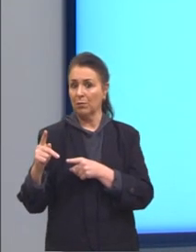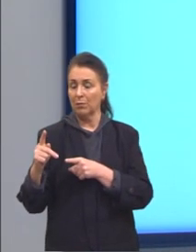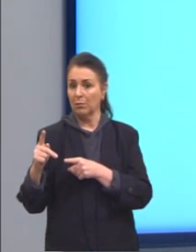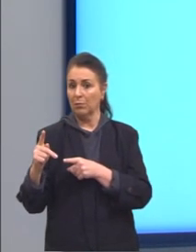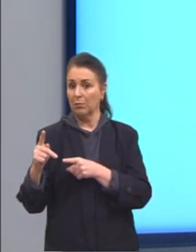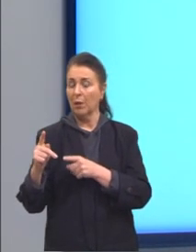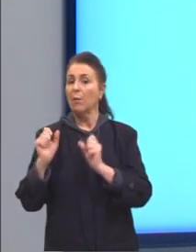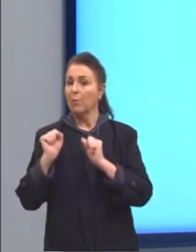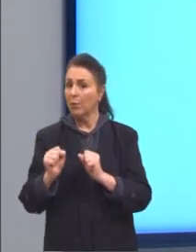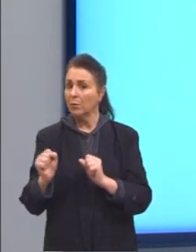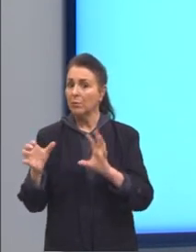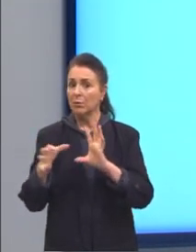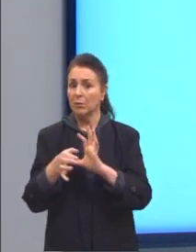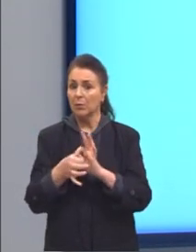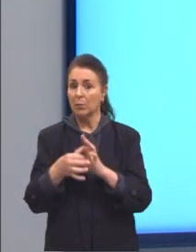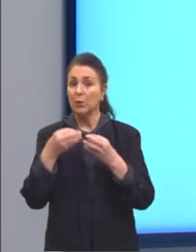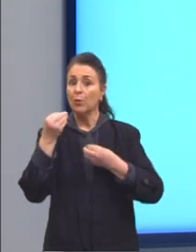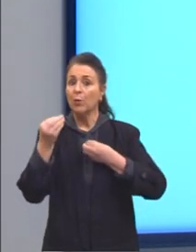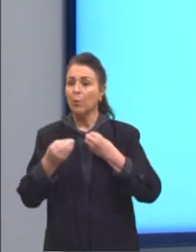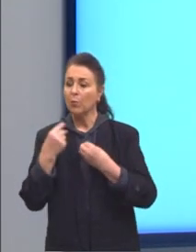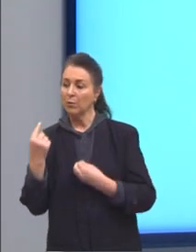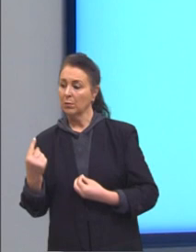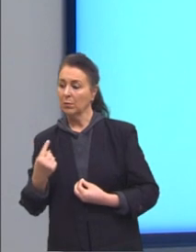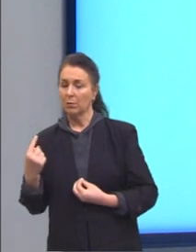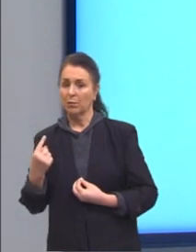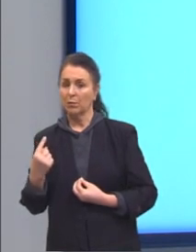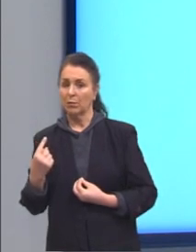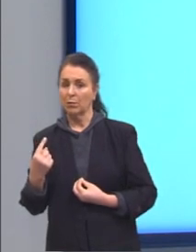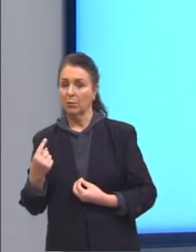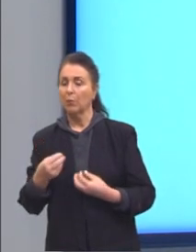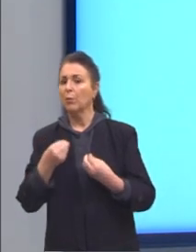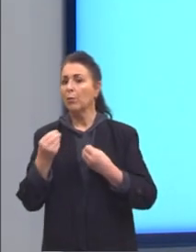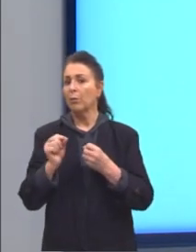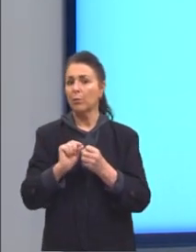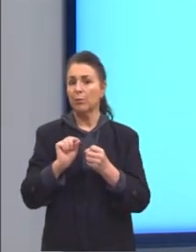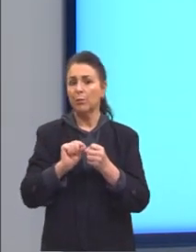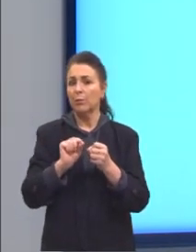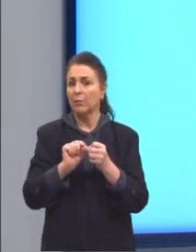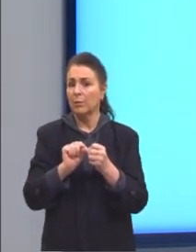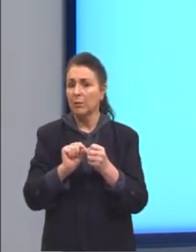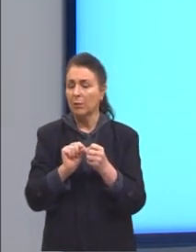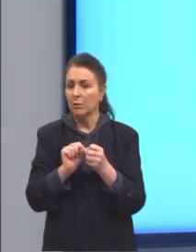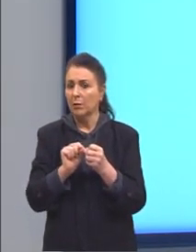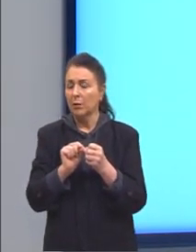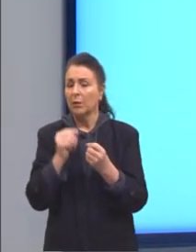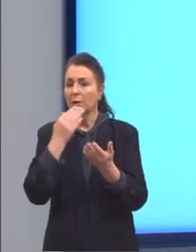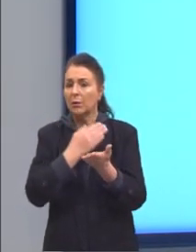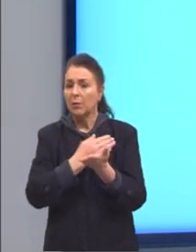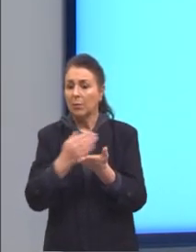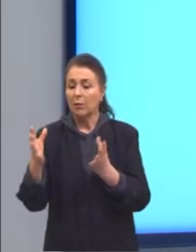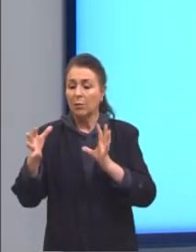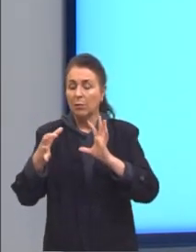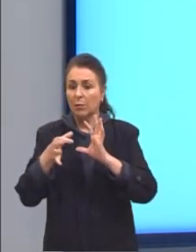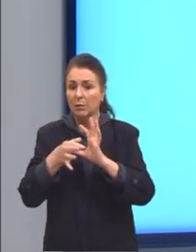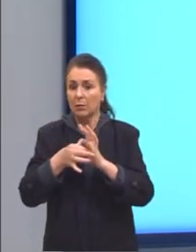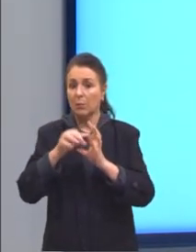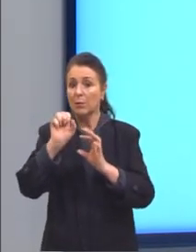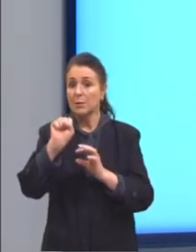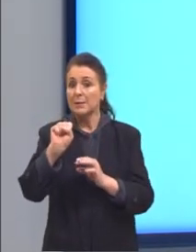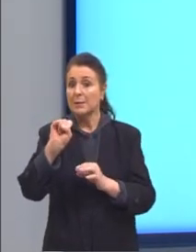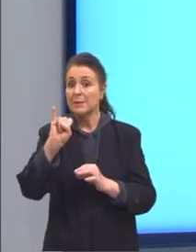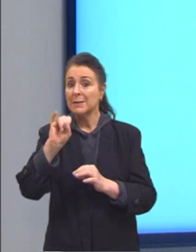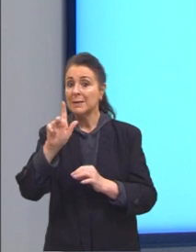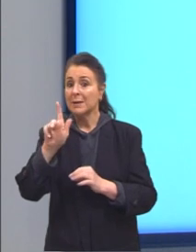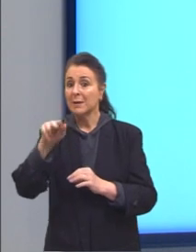formar uma ligação mas ele está sozinho então essa diferença dessa desse puro ele tende a formar uma ligação Sigma